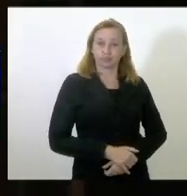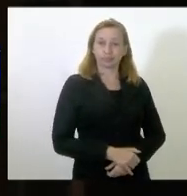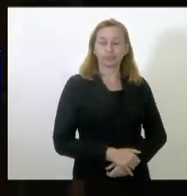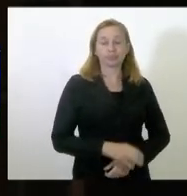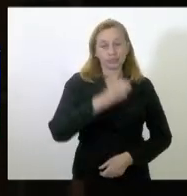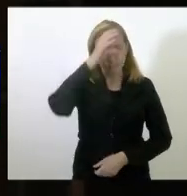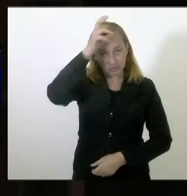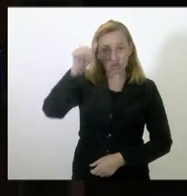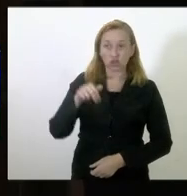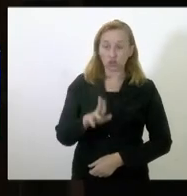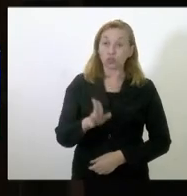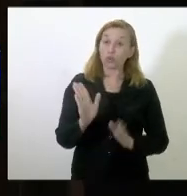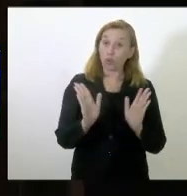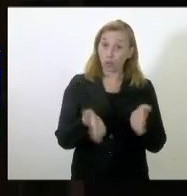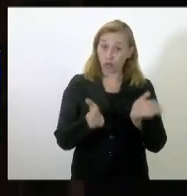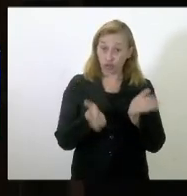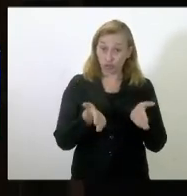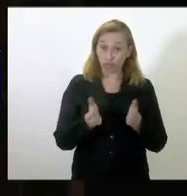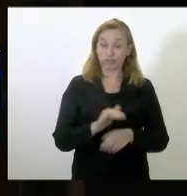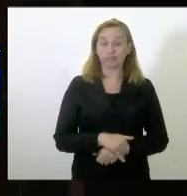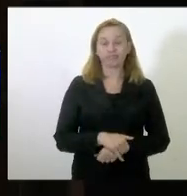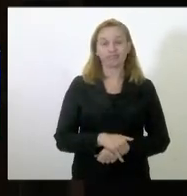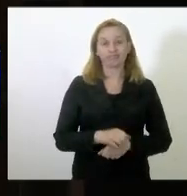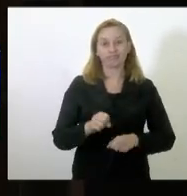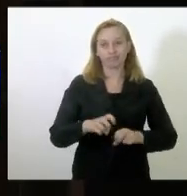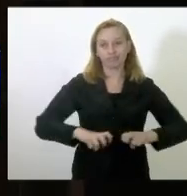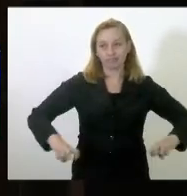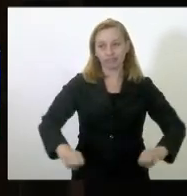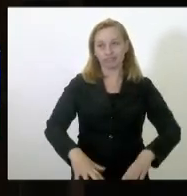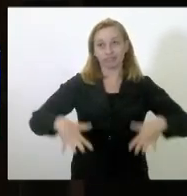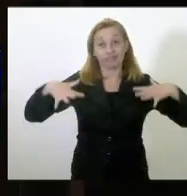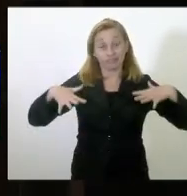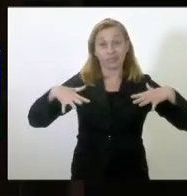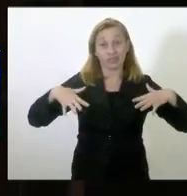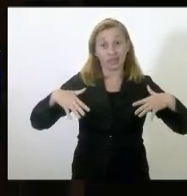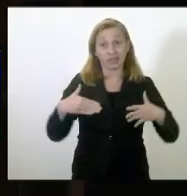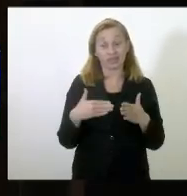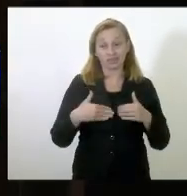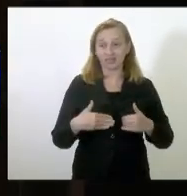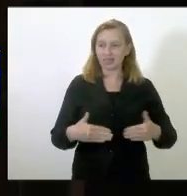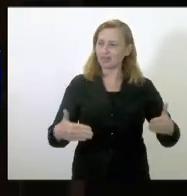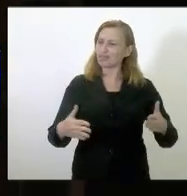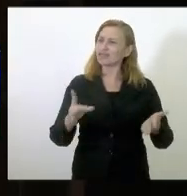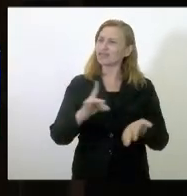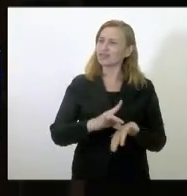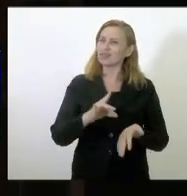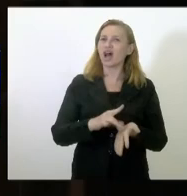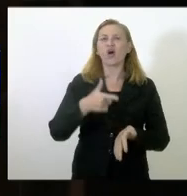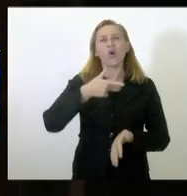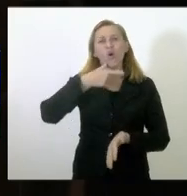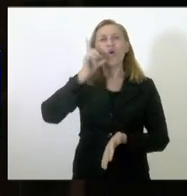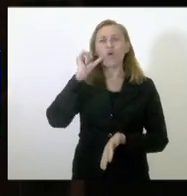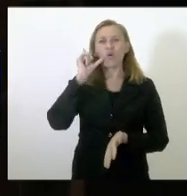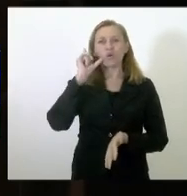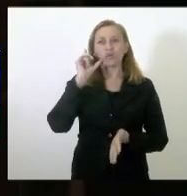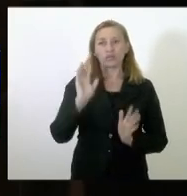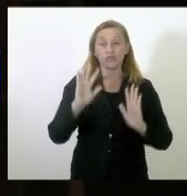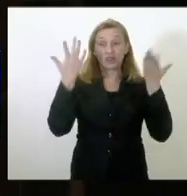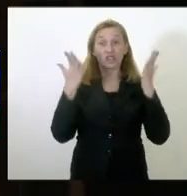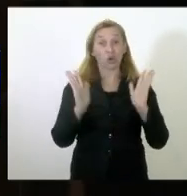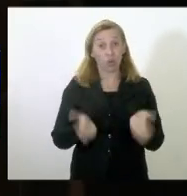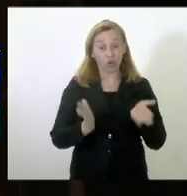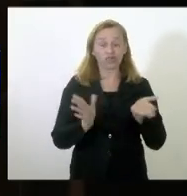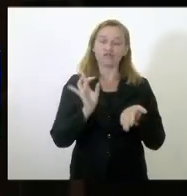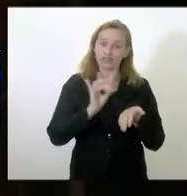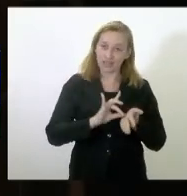Tia Ju, hoje o plenário inaugurou de verdade. Ontem foi a sessão festiva, mas hoje inaugurou